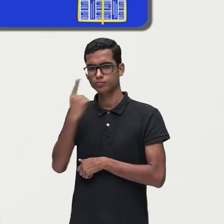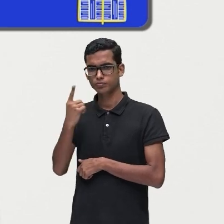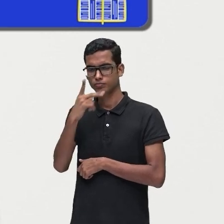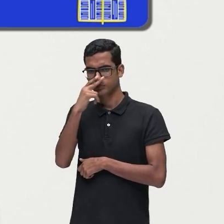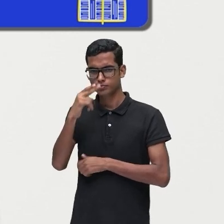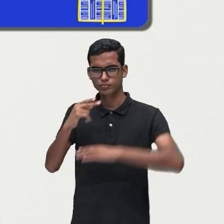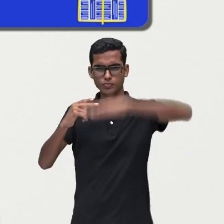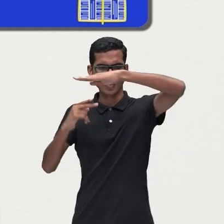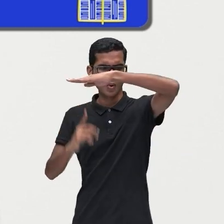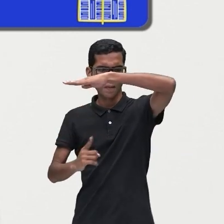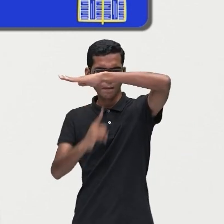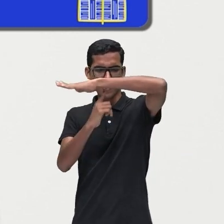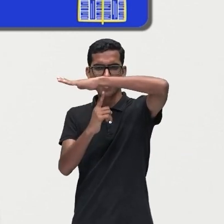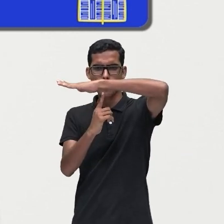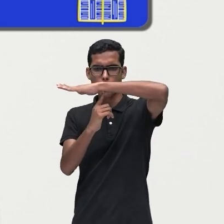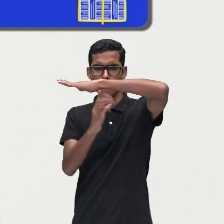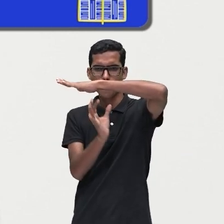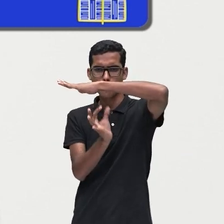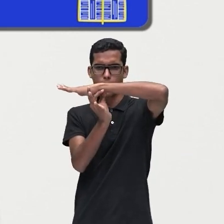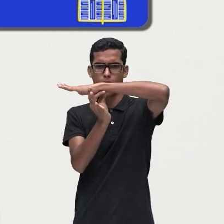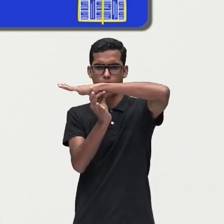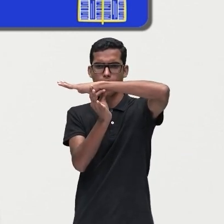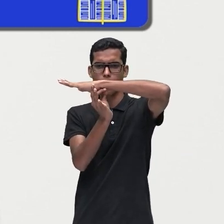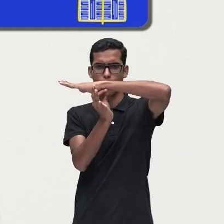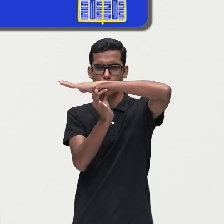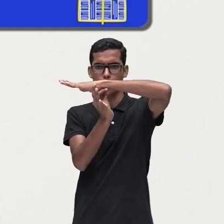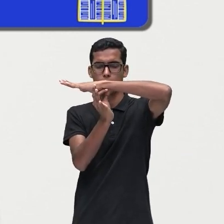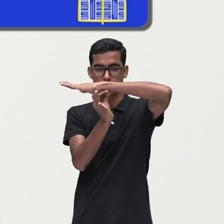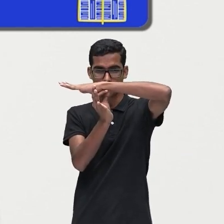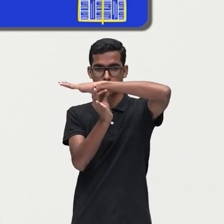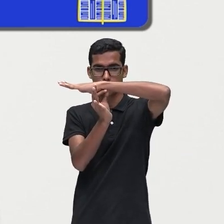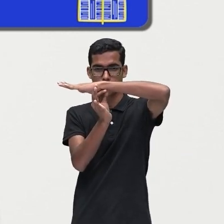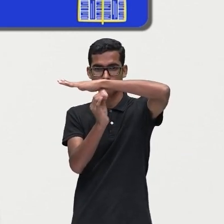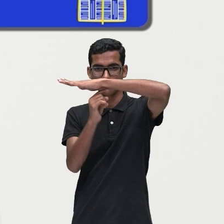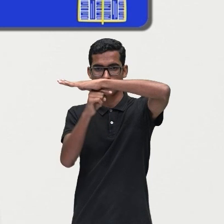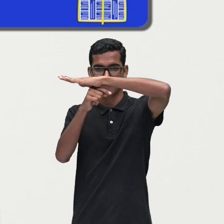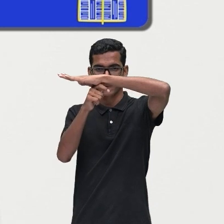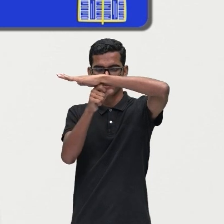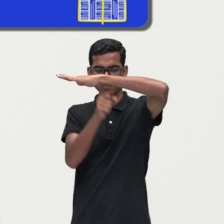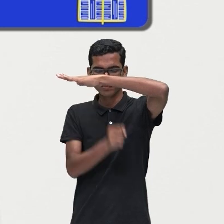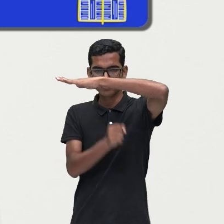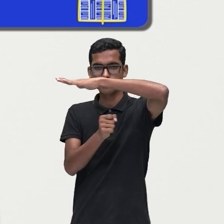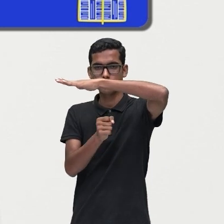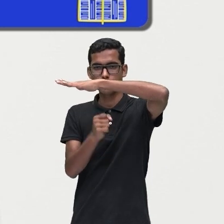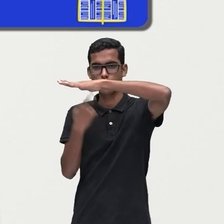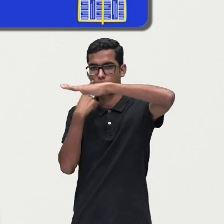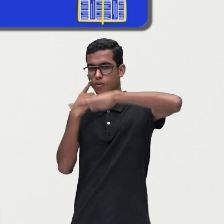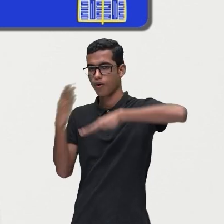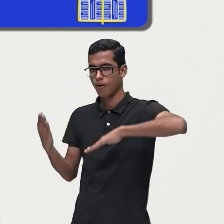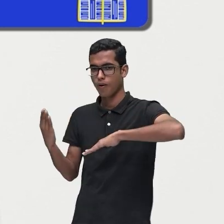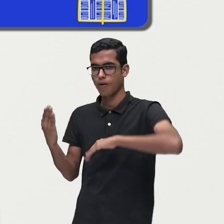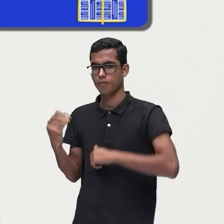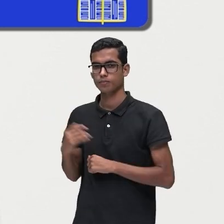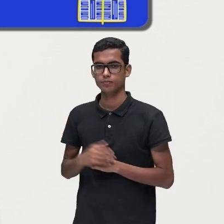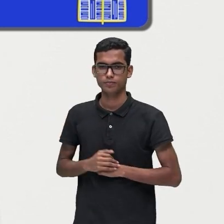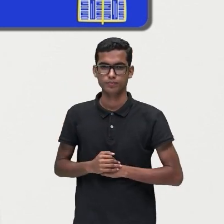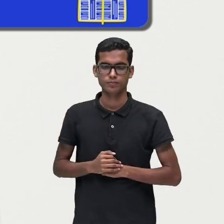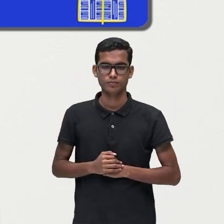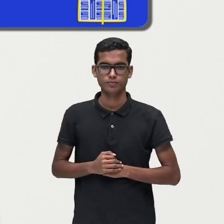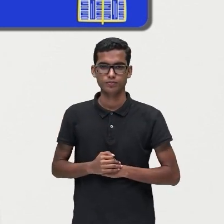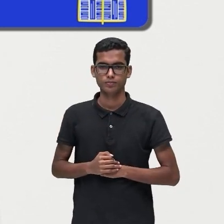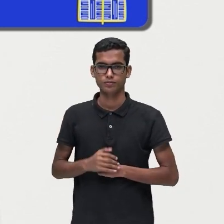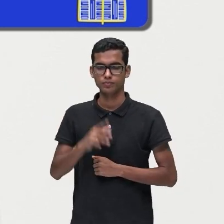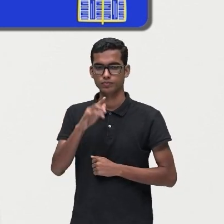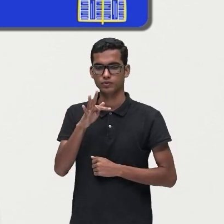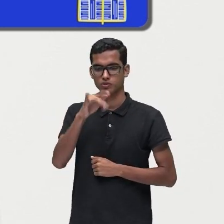Então, é o que a gente chama de roldana fixa, né? Está ali fixada em um ponto. É